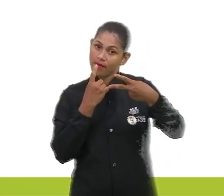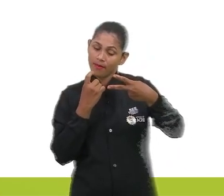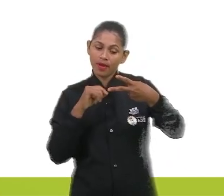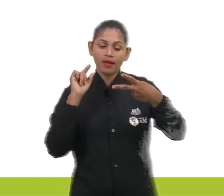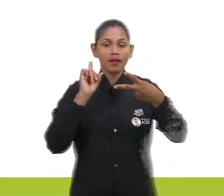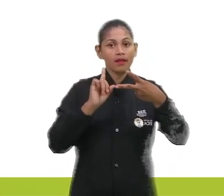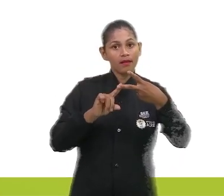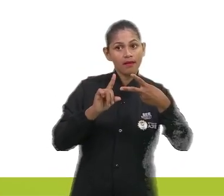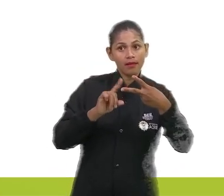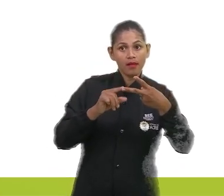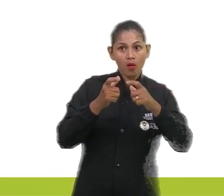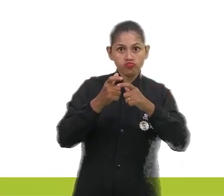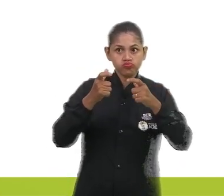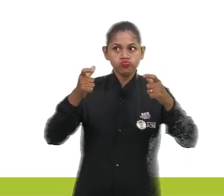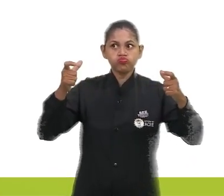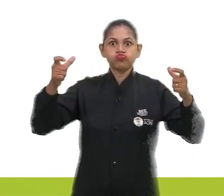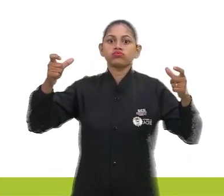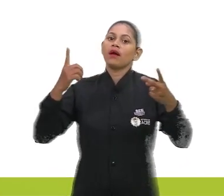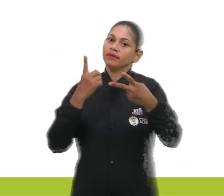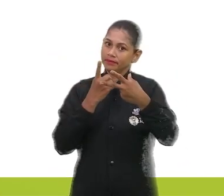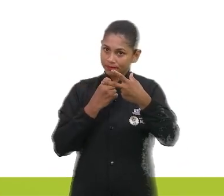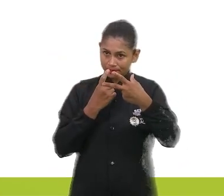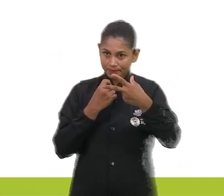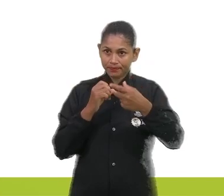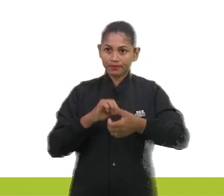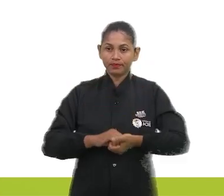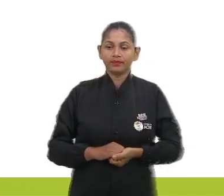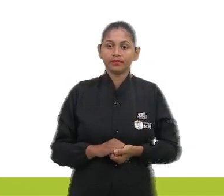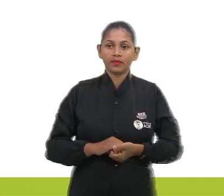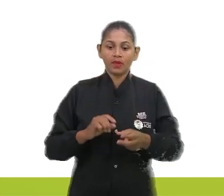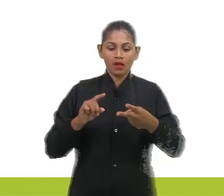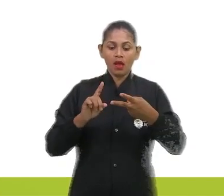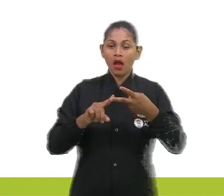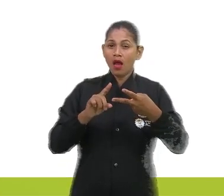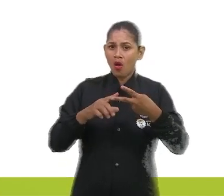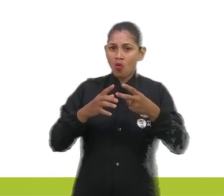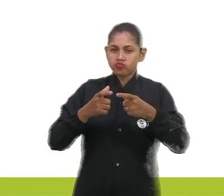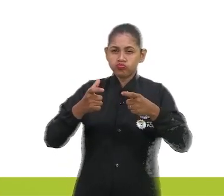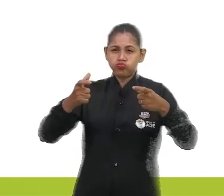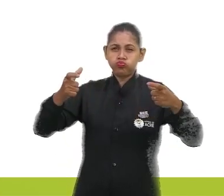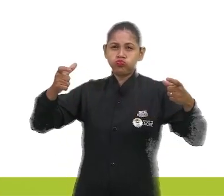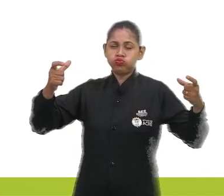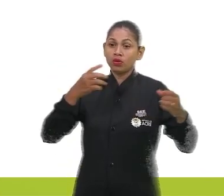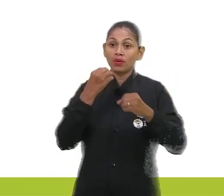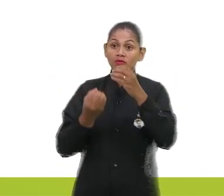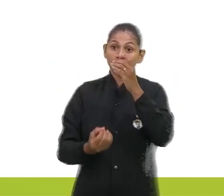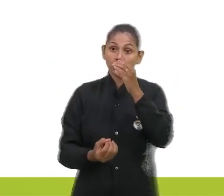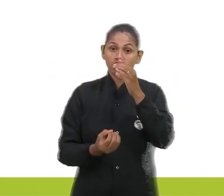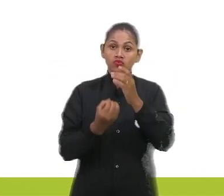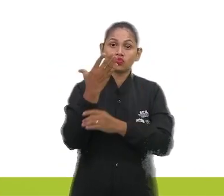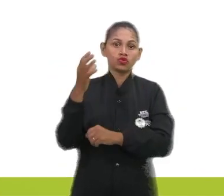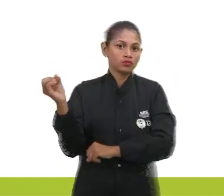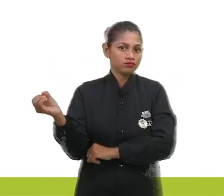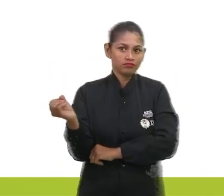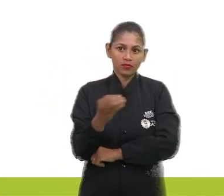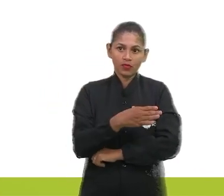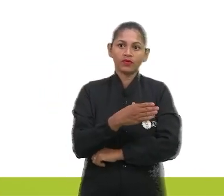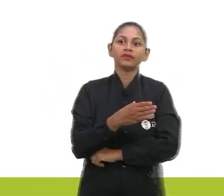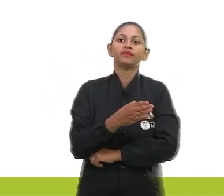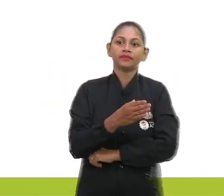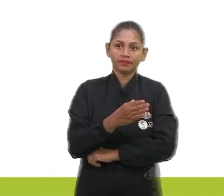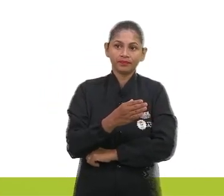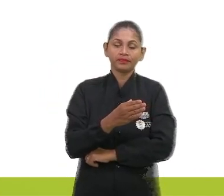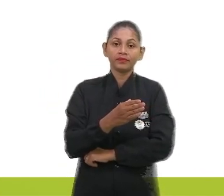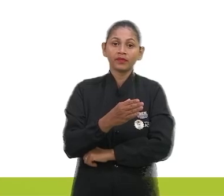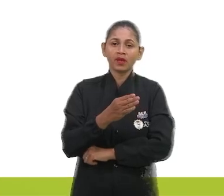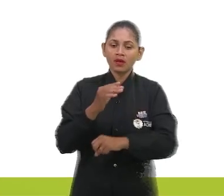estrela supergigante vermelha. Essa supergigante vermelha vai dar origem a uma supernova e a gigante vermelha